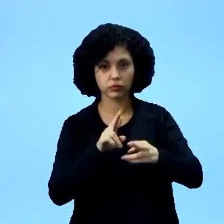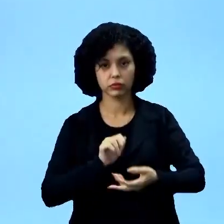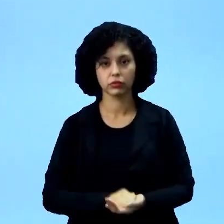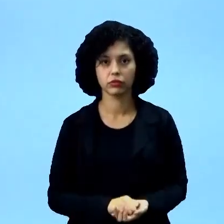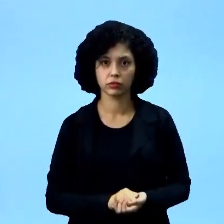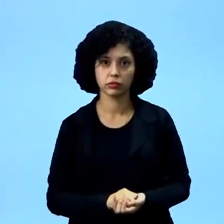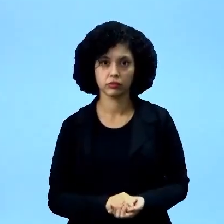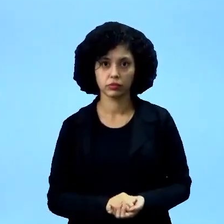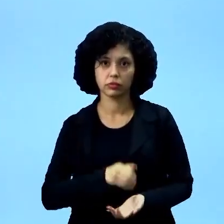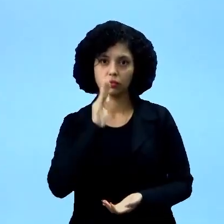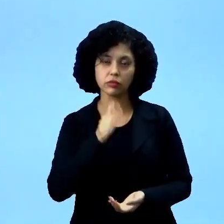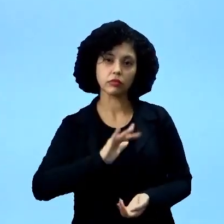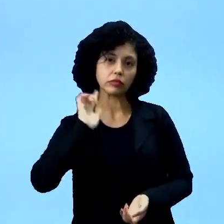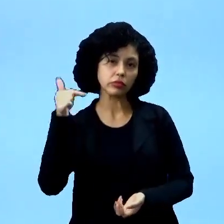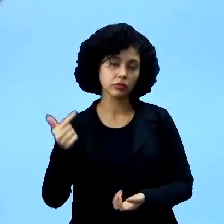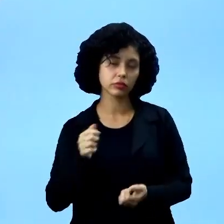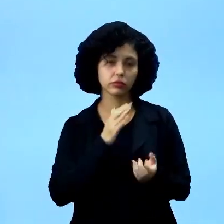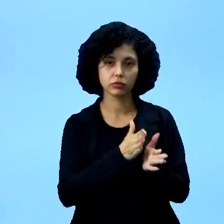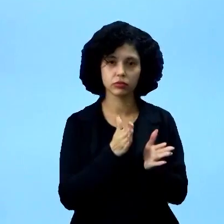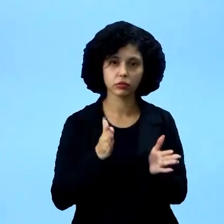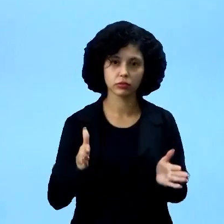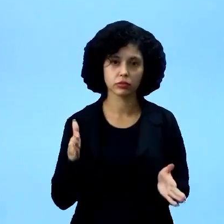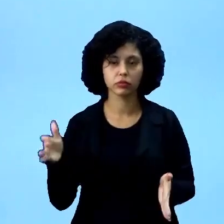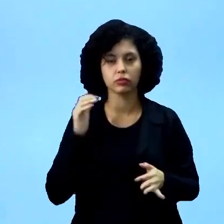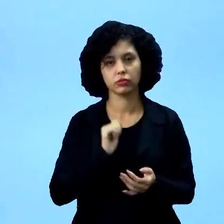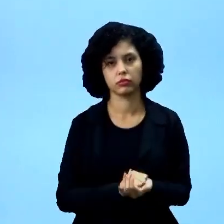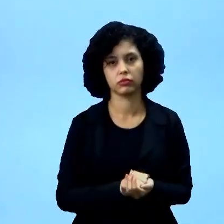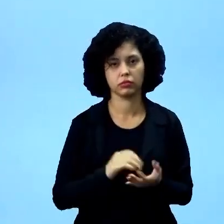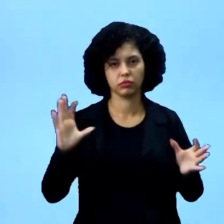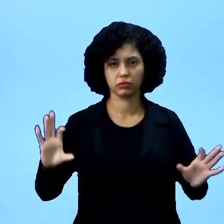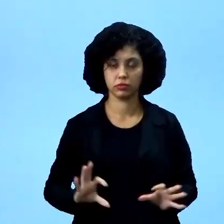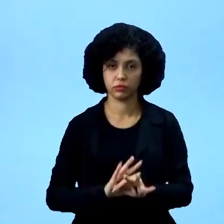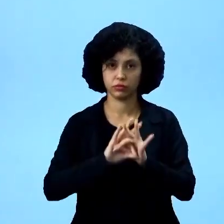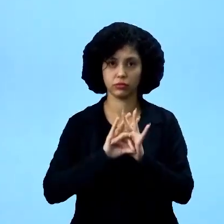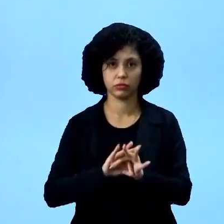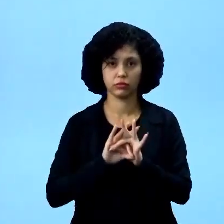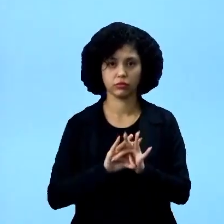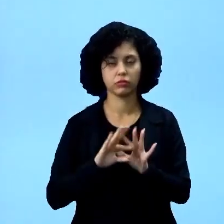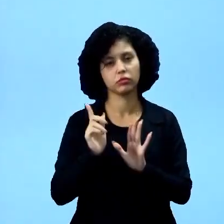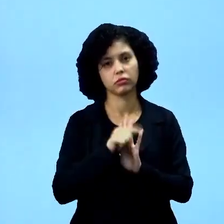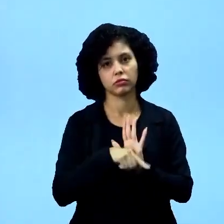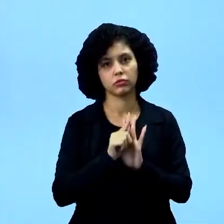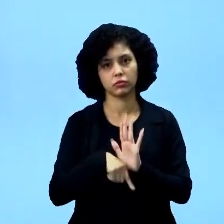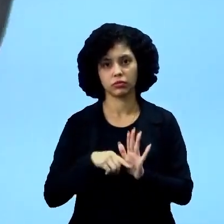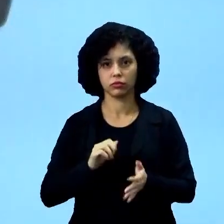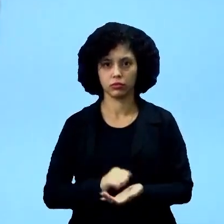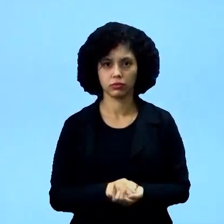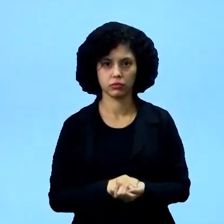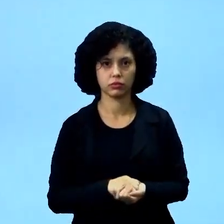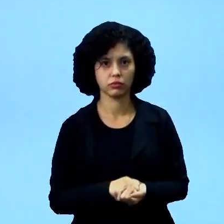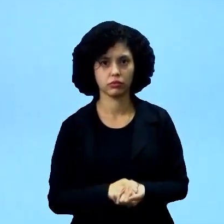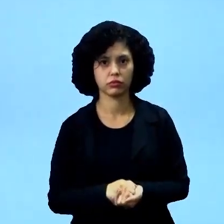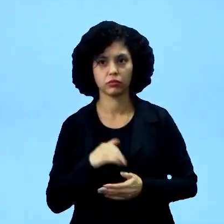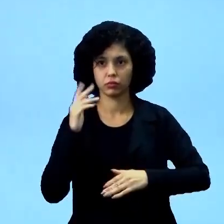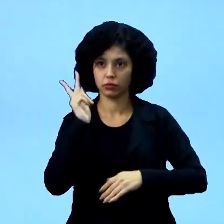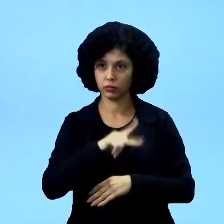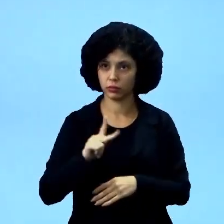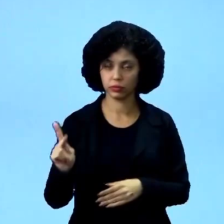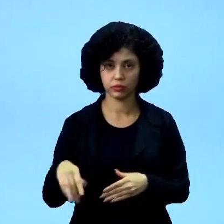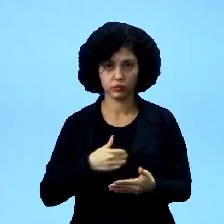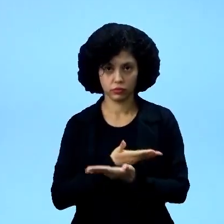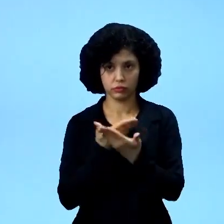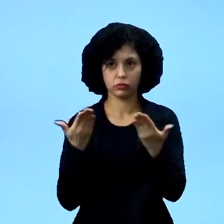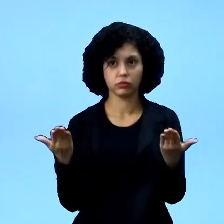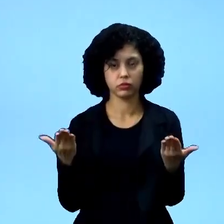nesse contexto. Já o outro segmento de respeito é relacionado a questões de gênero. Não aqui como